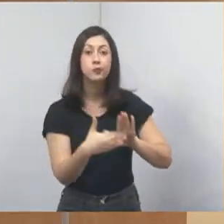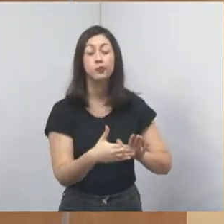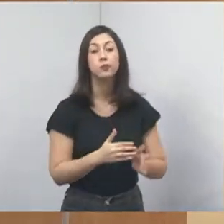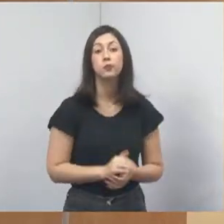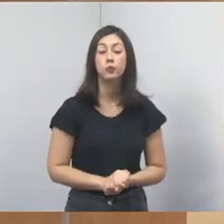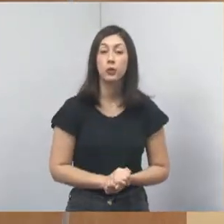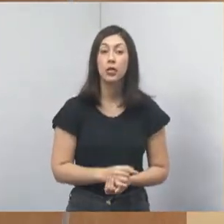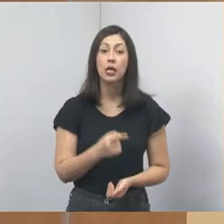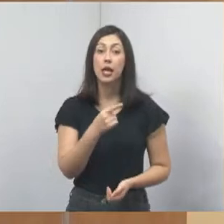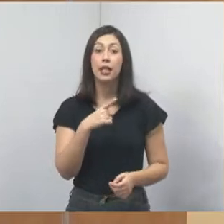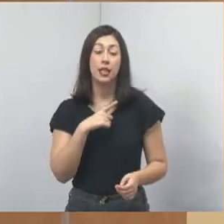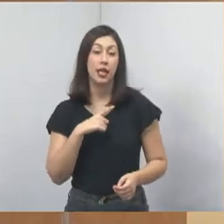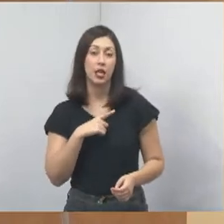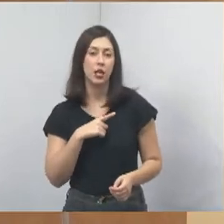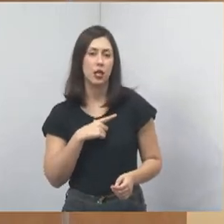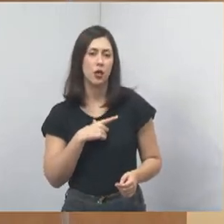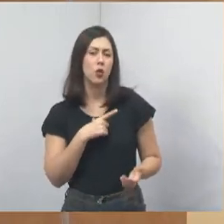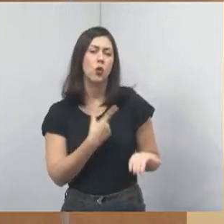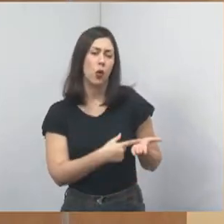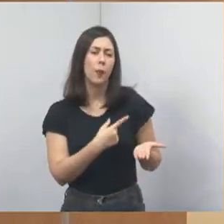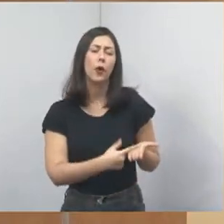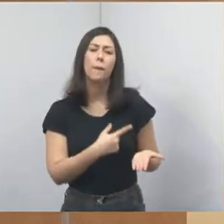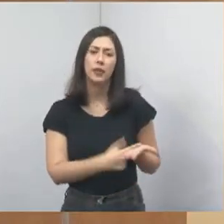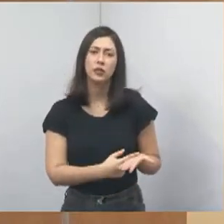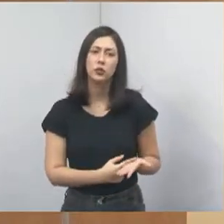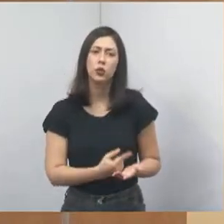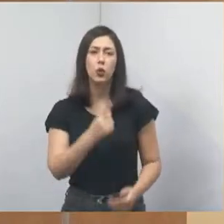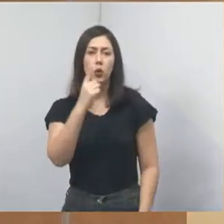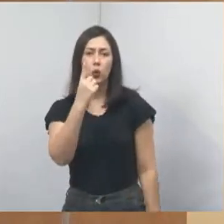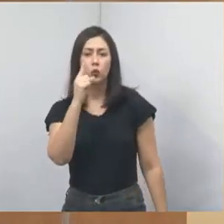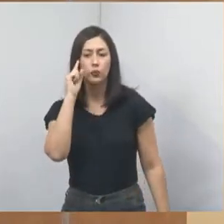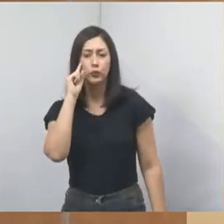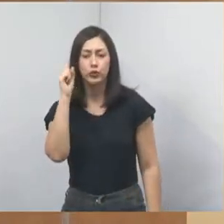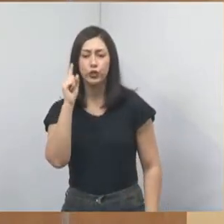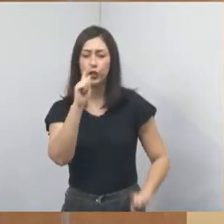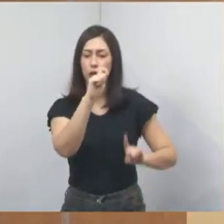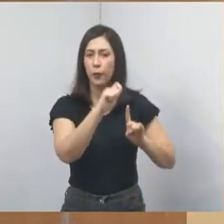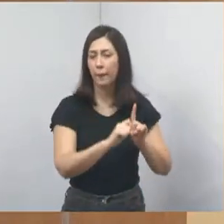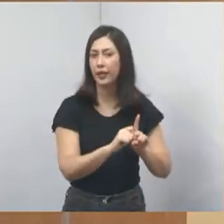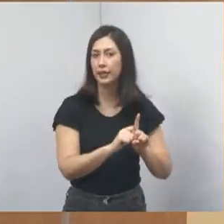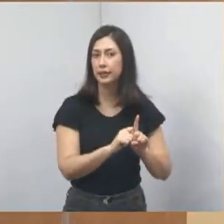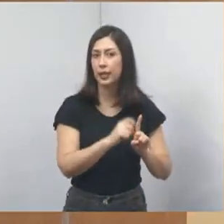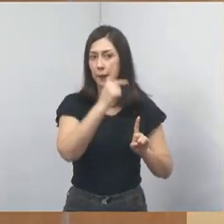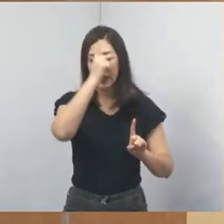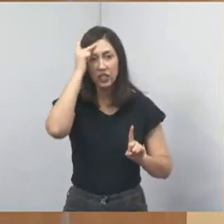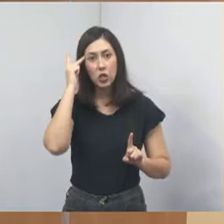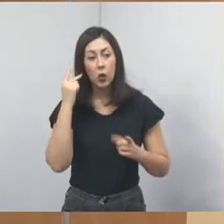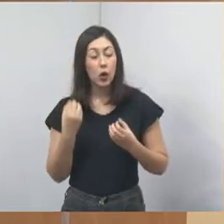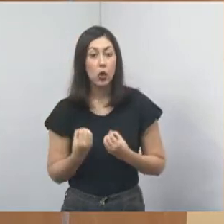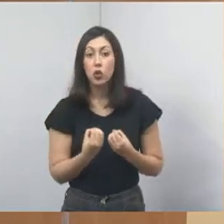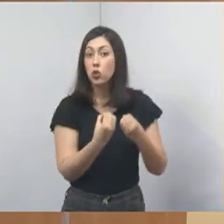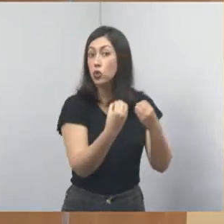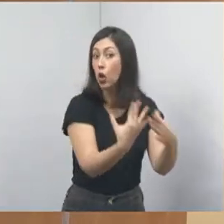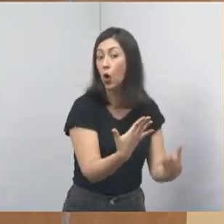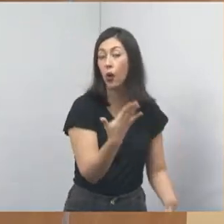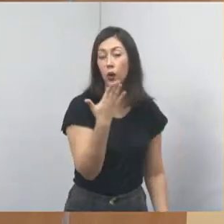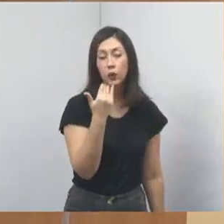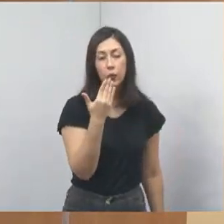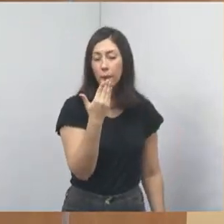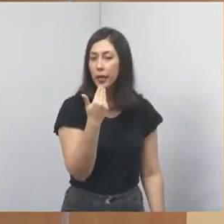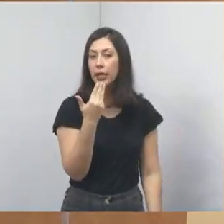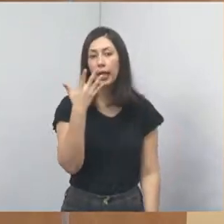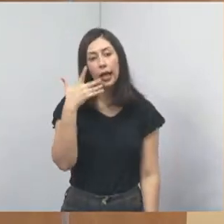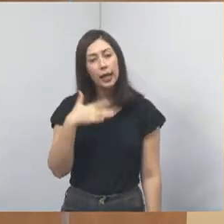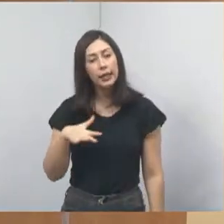Paulo tem a campanha do quilo, uma vez por mês, podemos colocar as crianças da catequese para ajudar na campanha do quilo, para